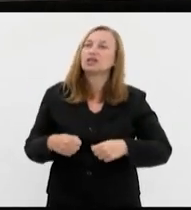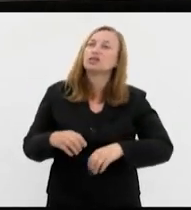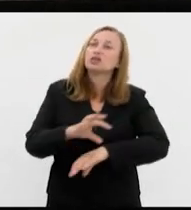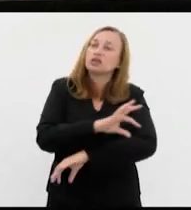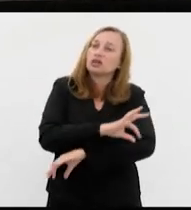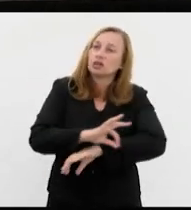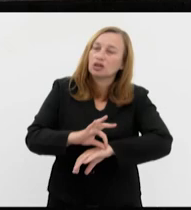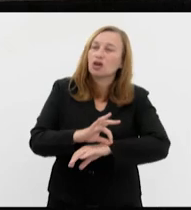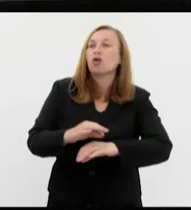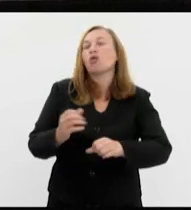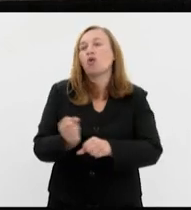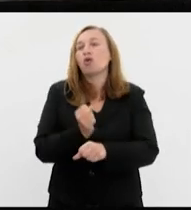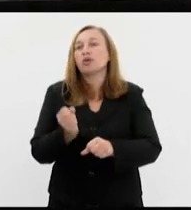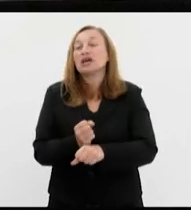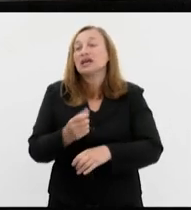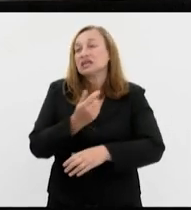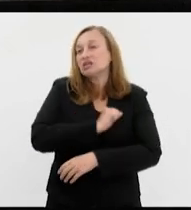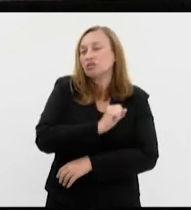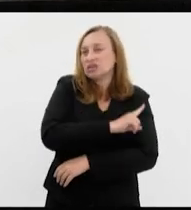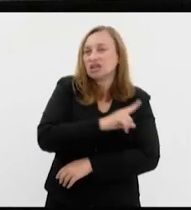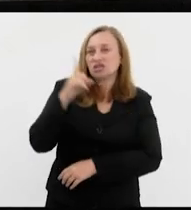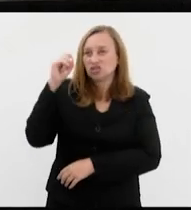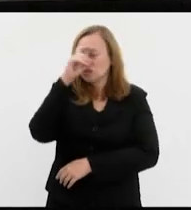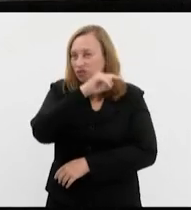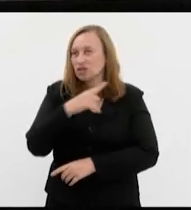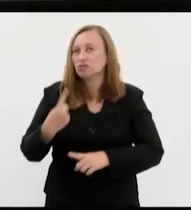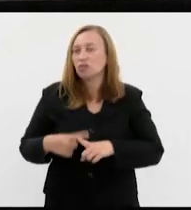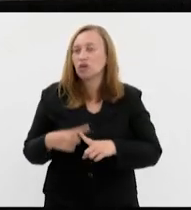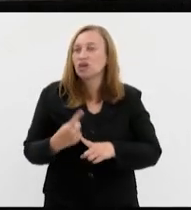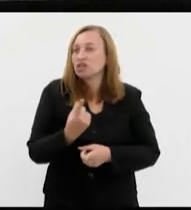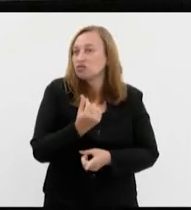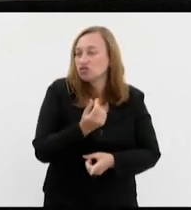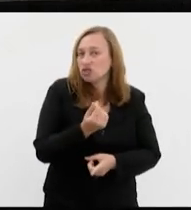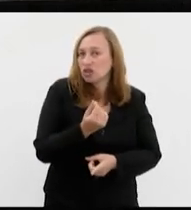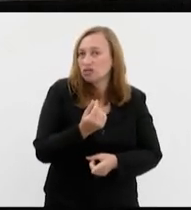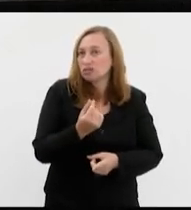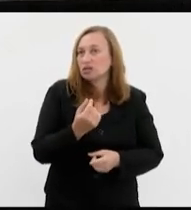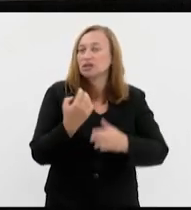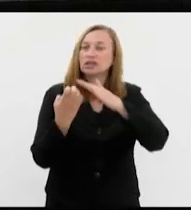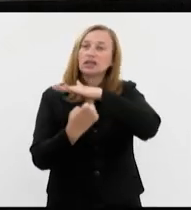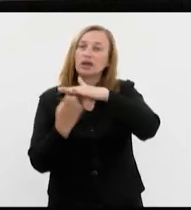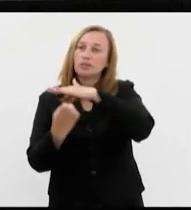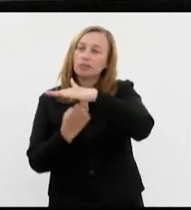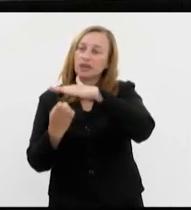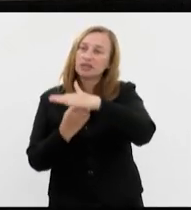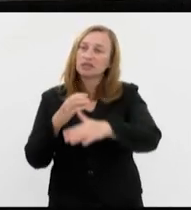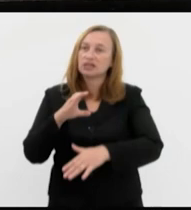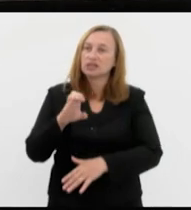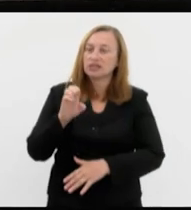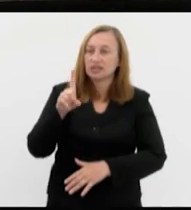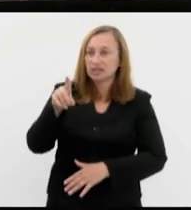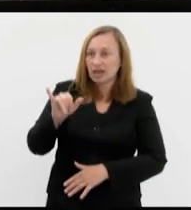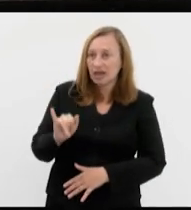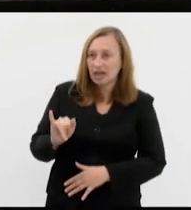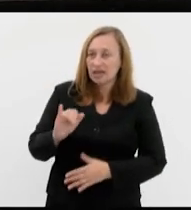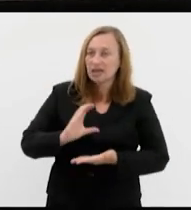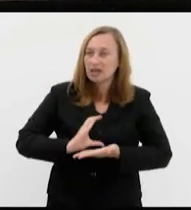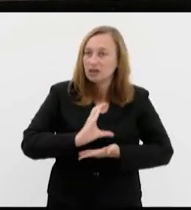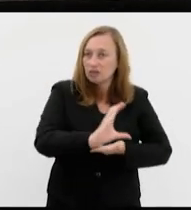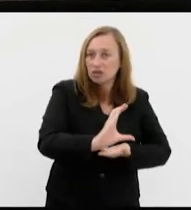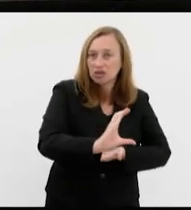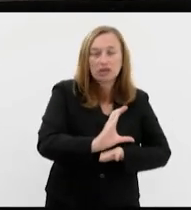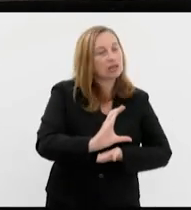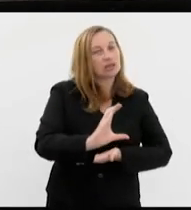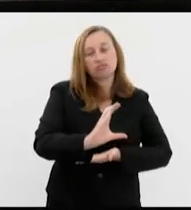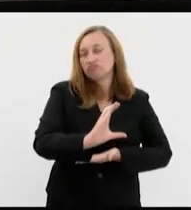mais complexo, por quê? Porque você teve o dinheiro da SEDAI que deveria ter sido para aplicar nessas obras estruturais e o dinheiro não